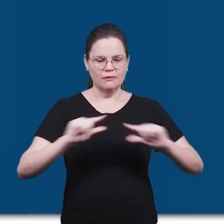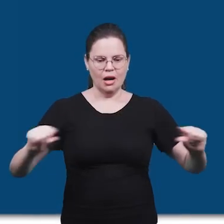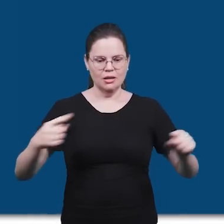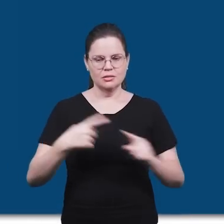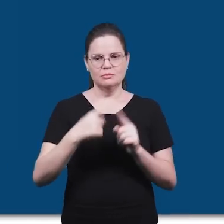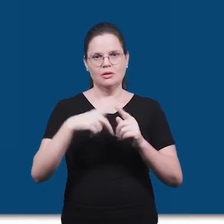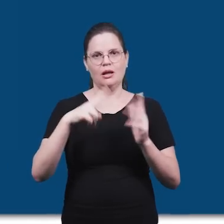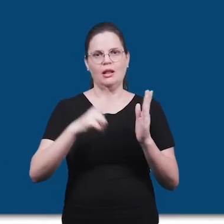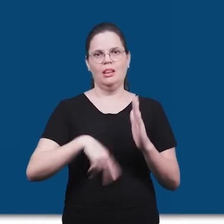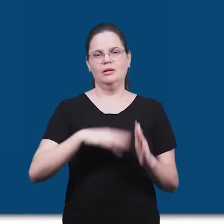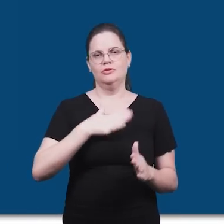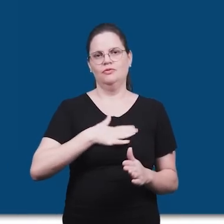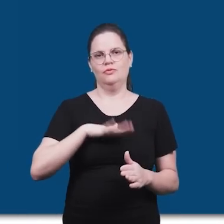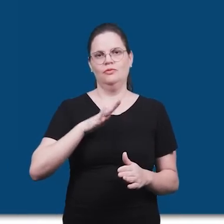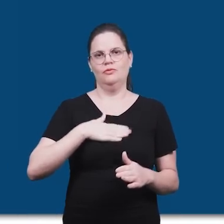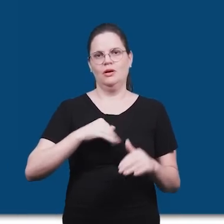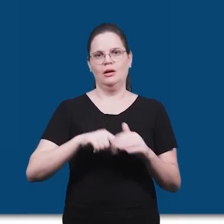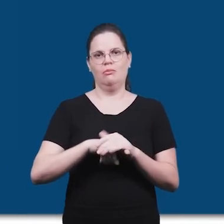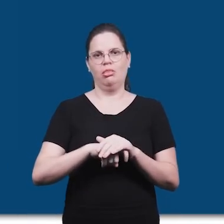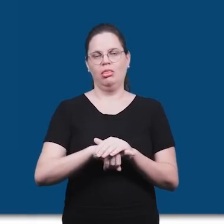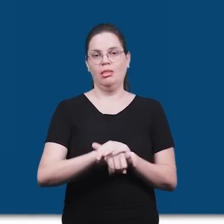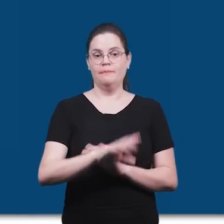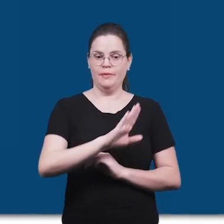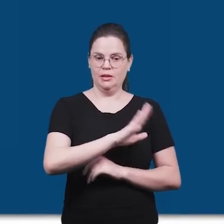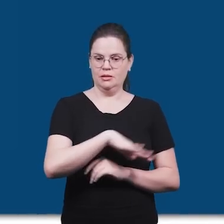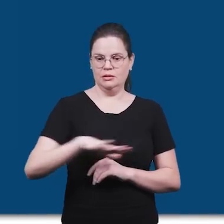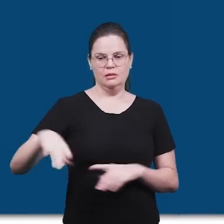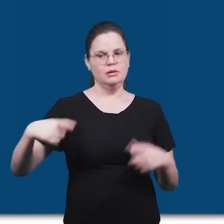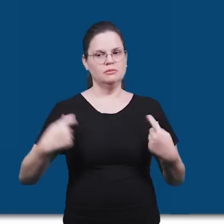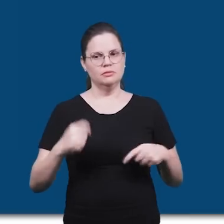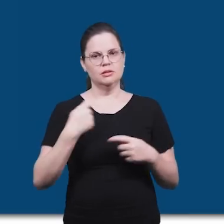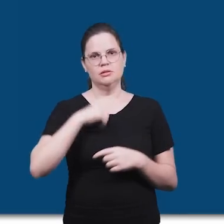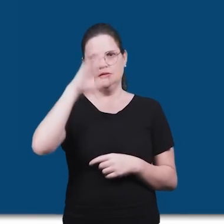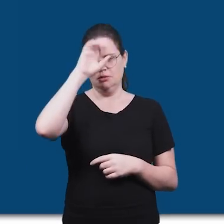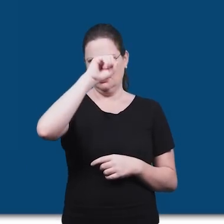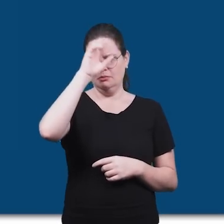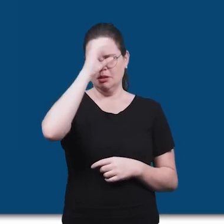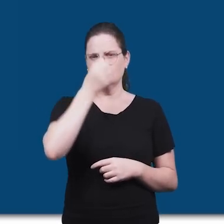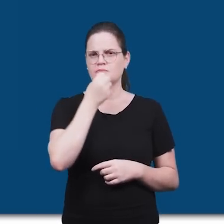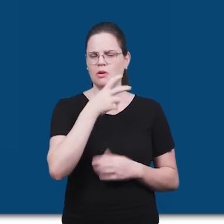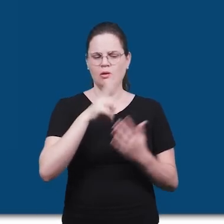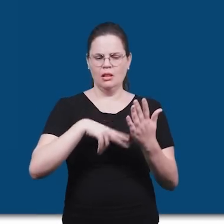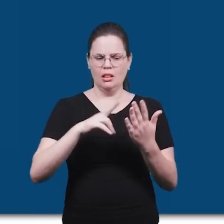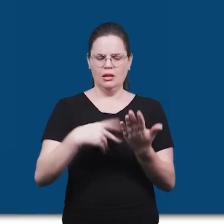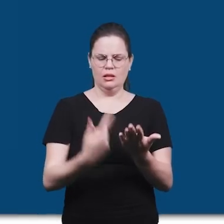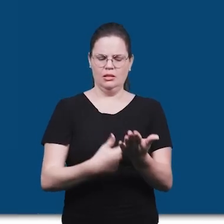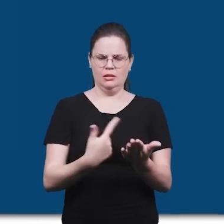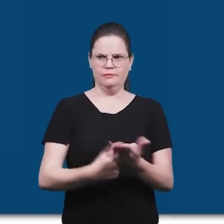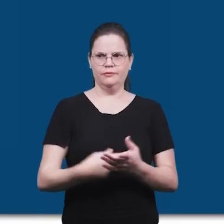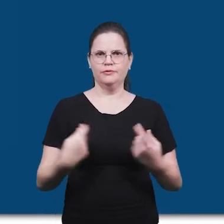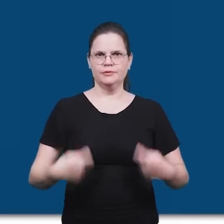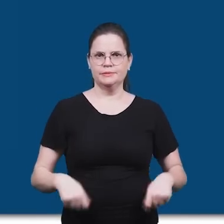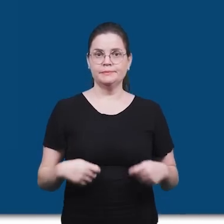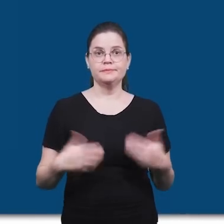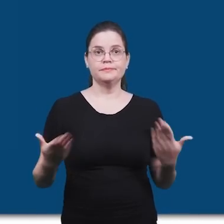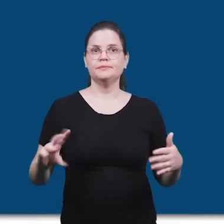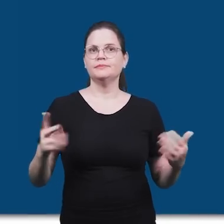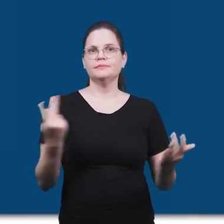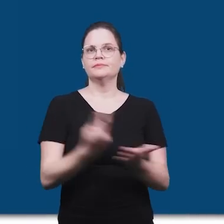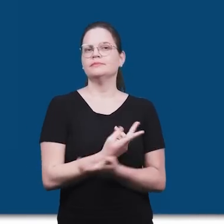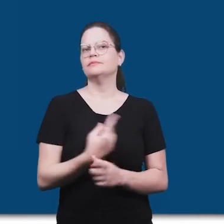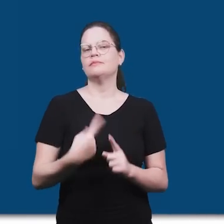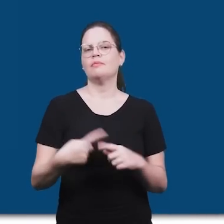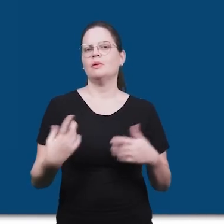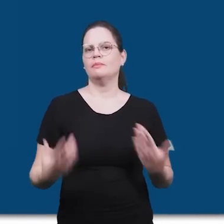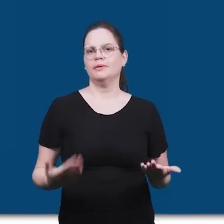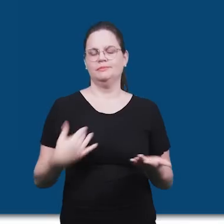lê devagar. Intermediário já está na fase que está aprendendo a ler, já lê muitos livros. E isso está acontecendo